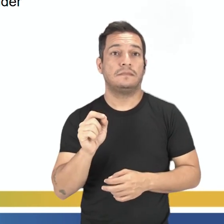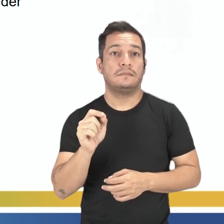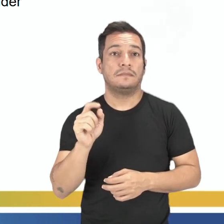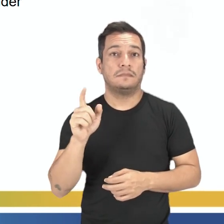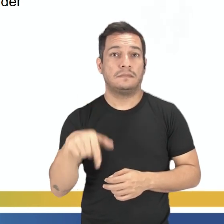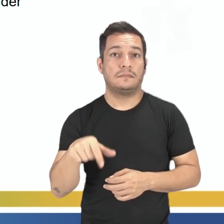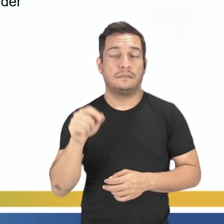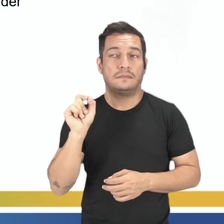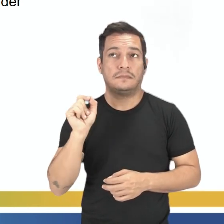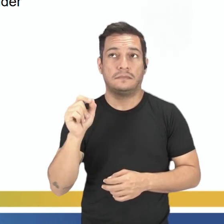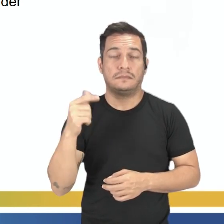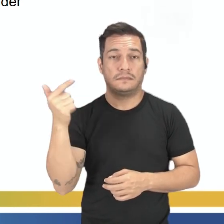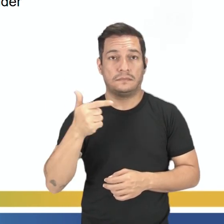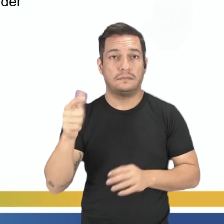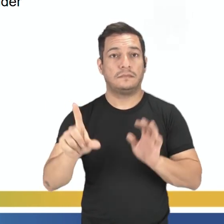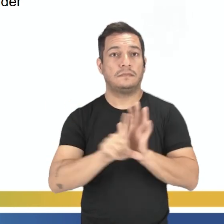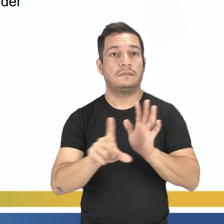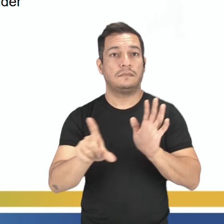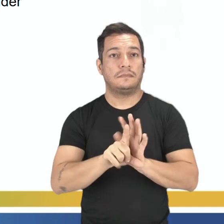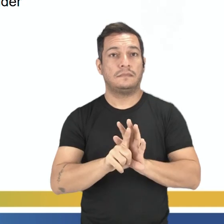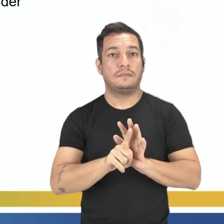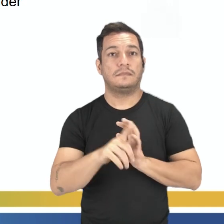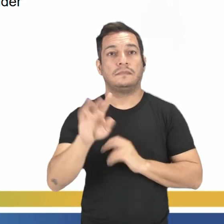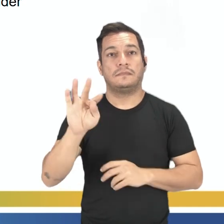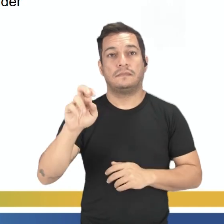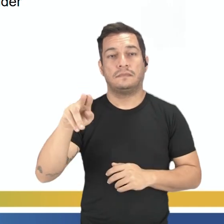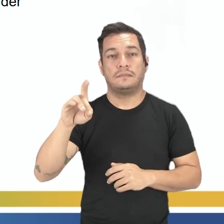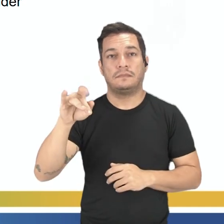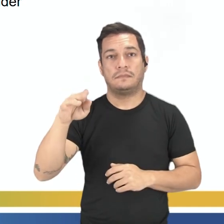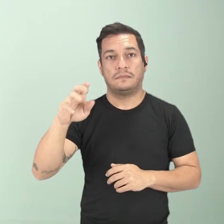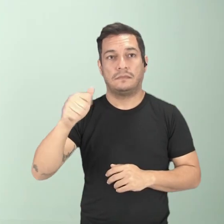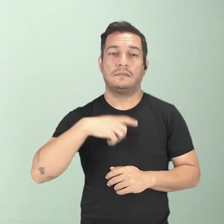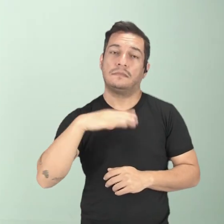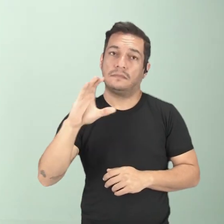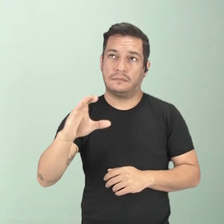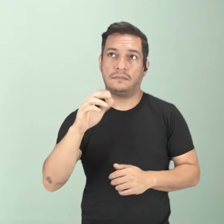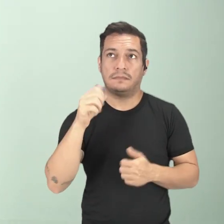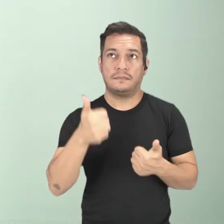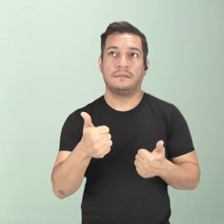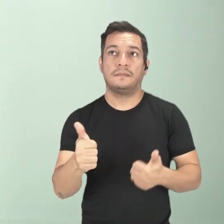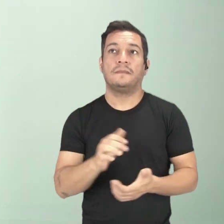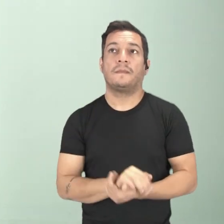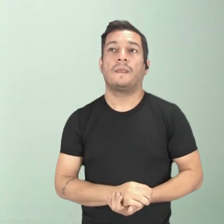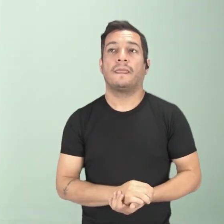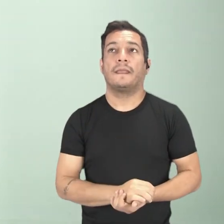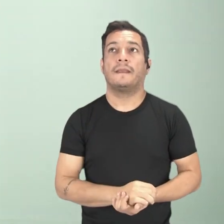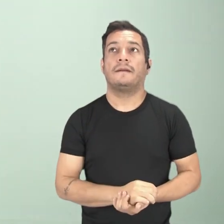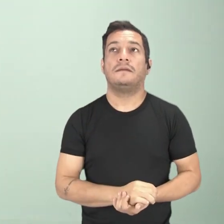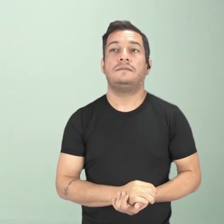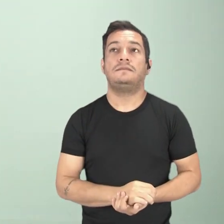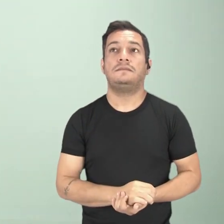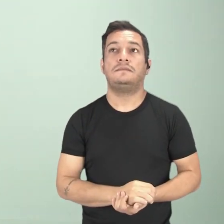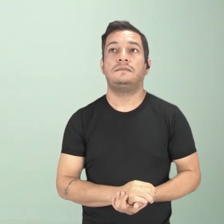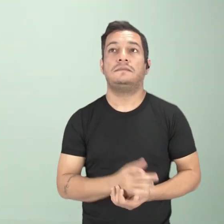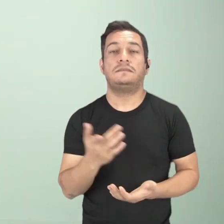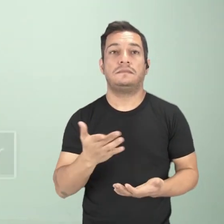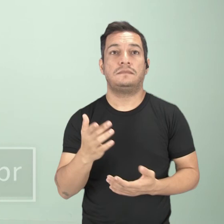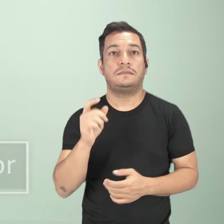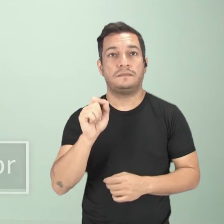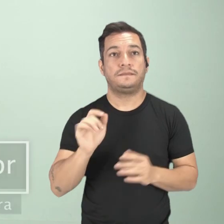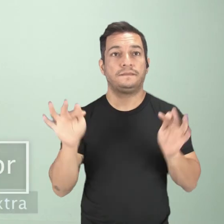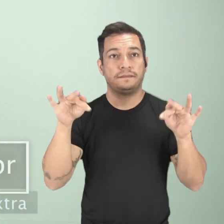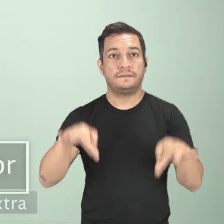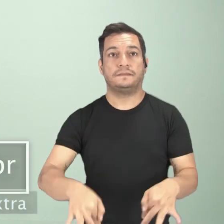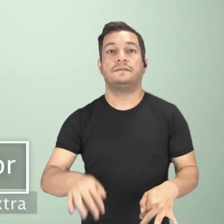a segunda lei da termodinâmica, alternativa C, certo? Então, pessoal, agora nós vamos chegando